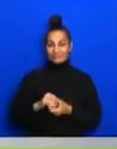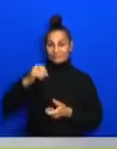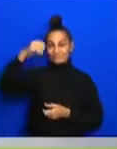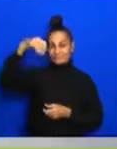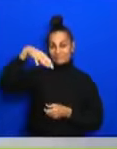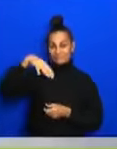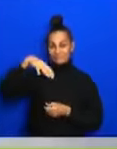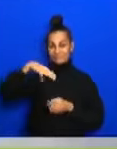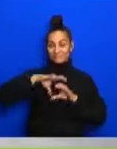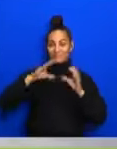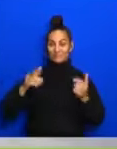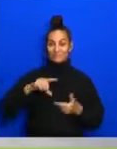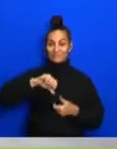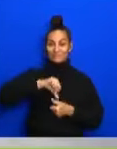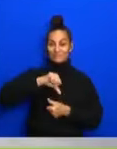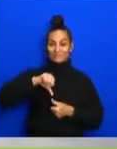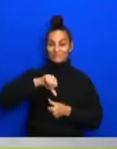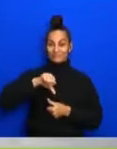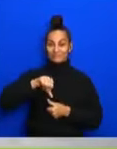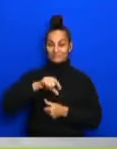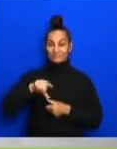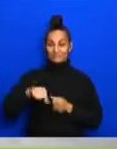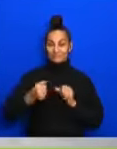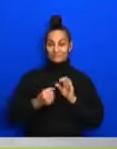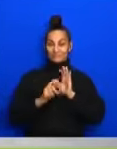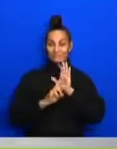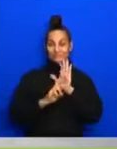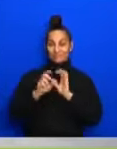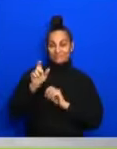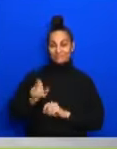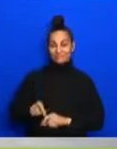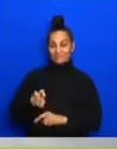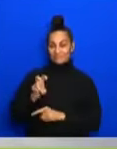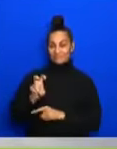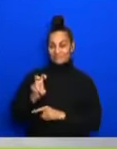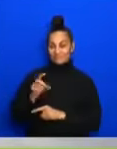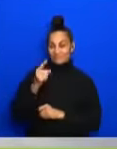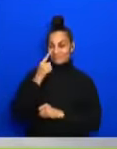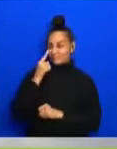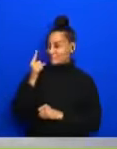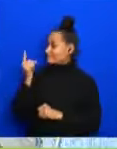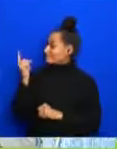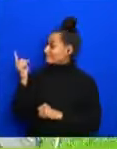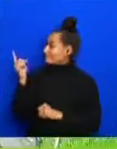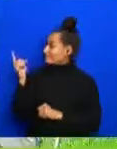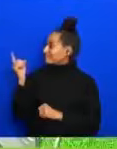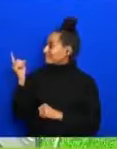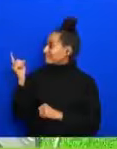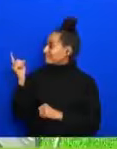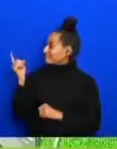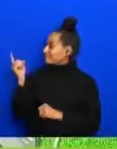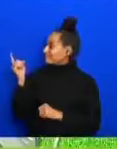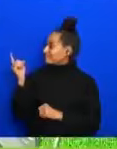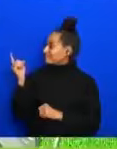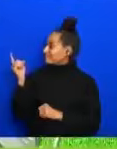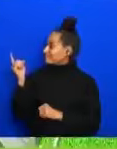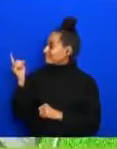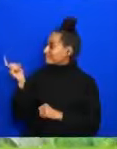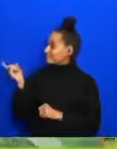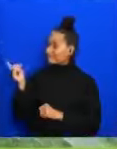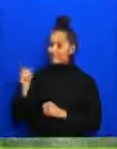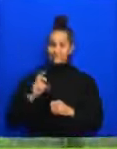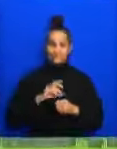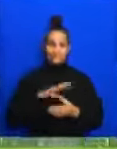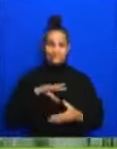Bola no suporte, o globo sendo identificado para o sorteio do número correspondente à coluna número 5. Bola posicionada,